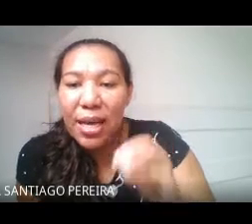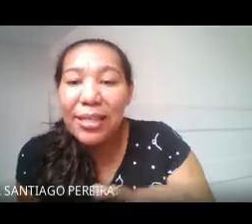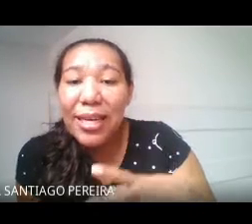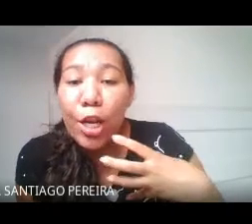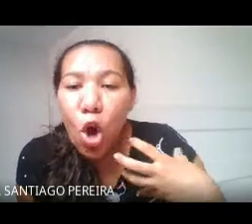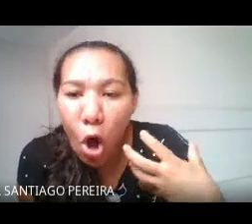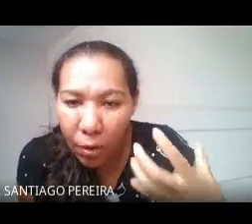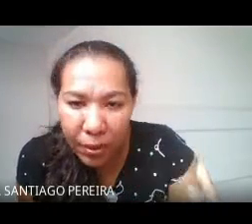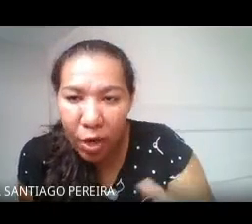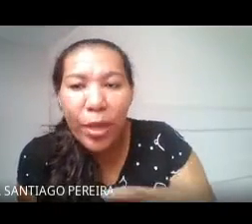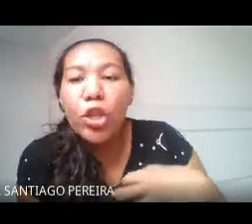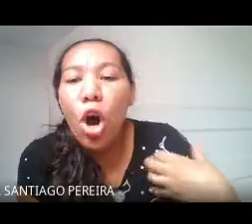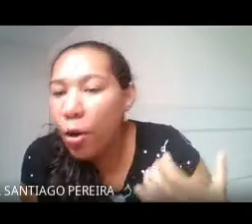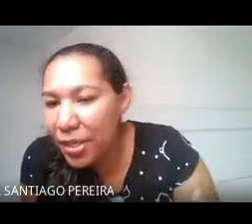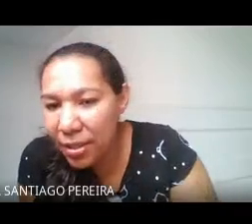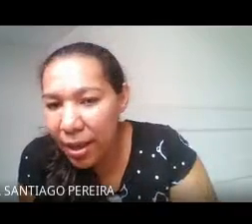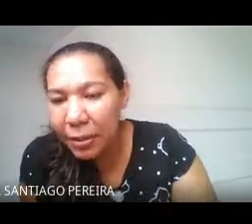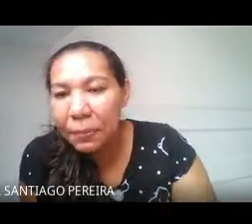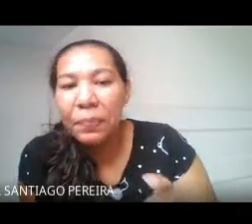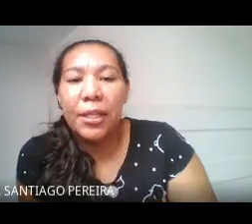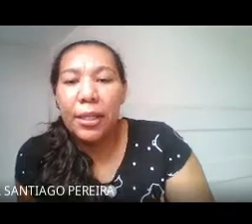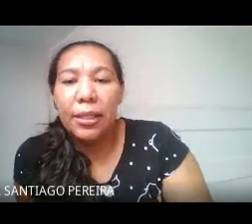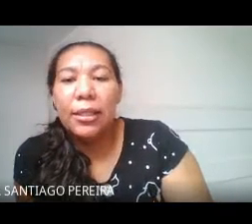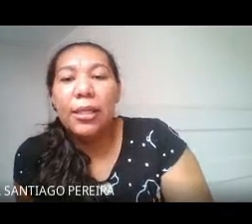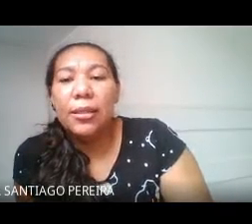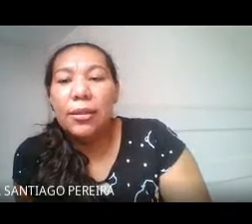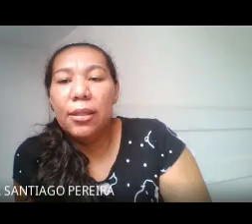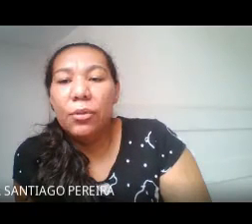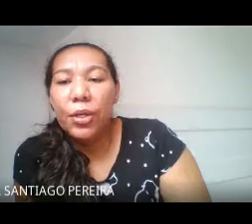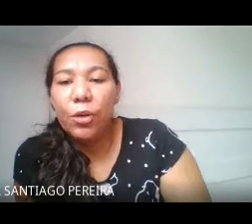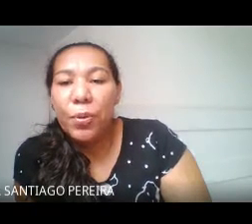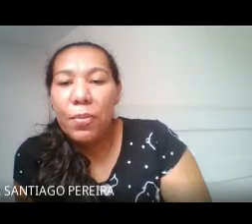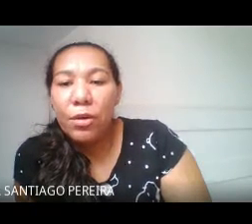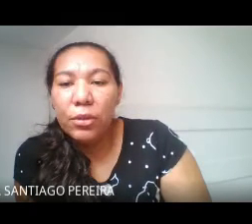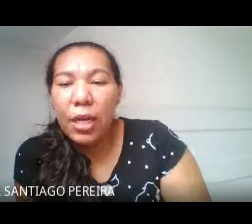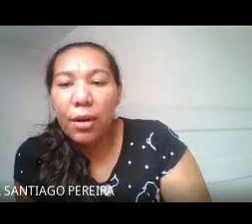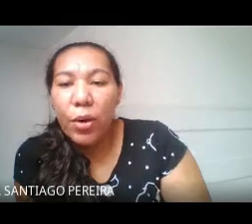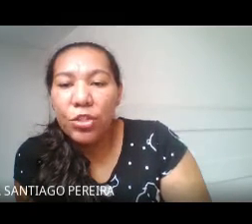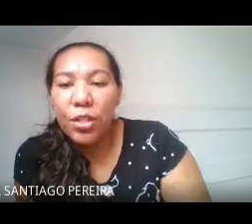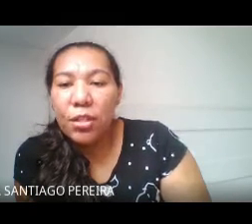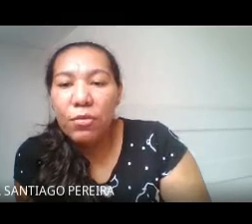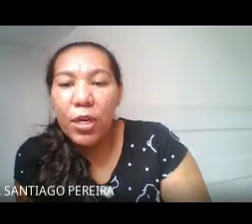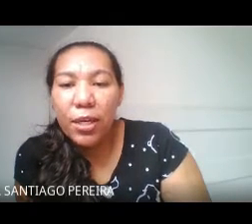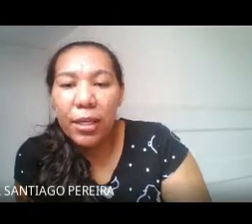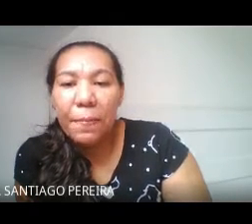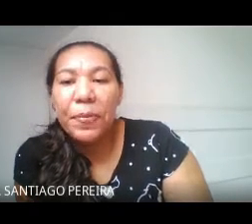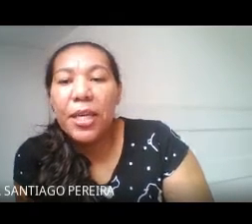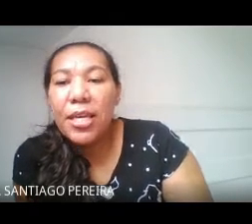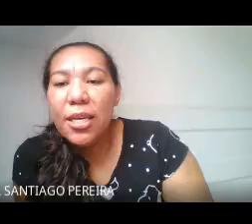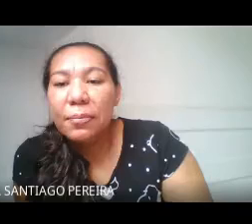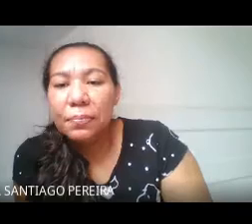uma cidade enorme. É uma enorme cidade, tá? Então, eu primeiro trago o adjetivo